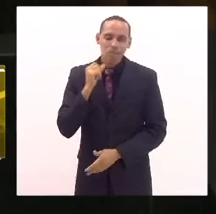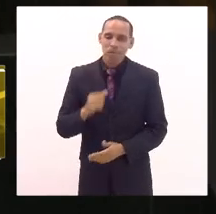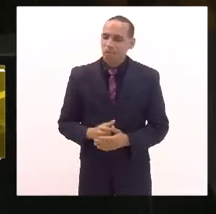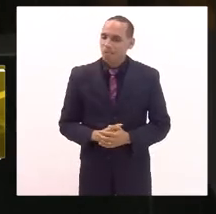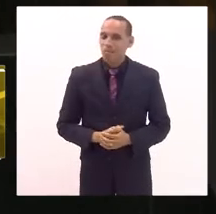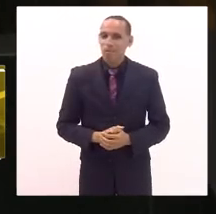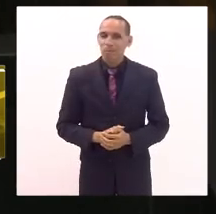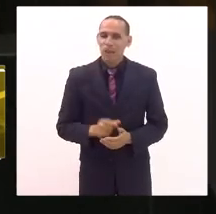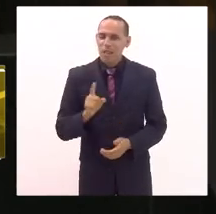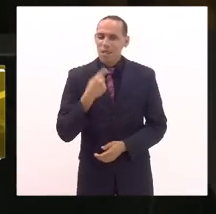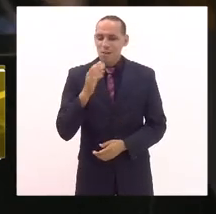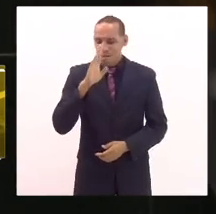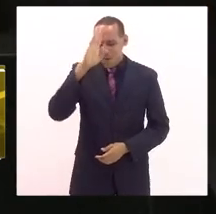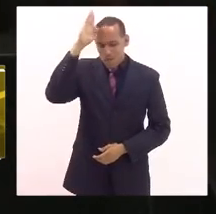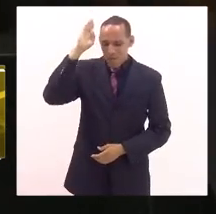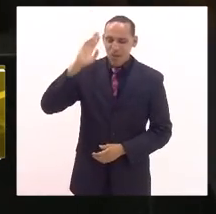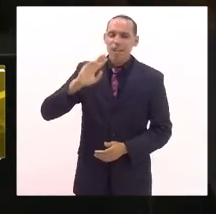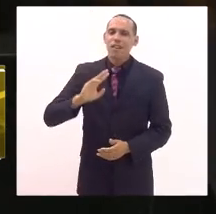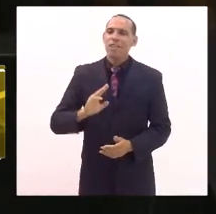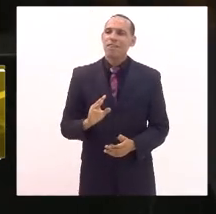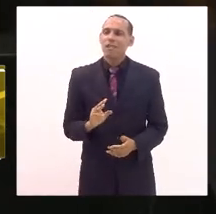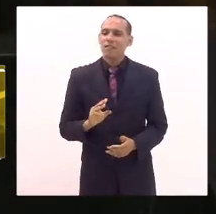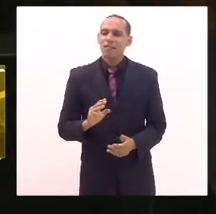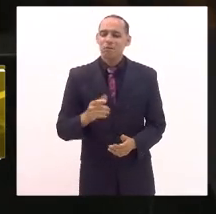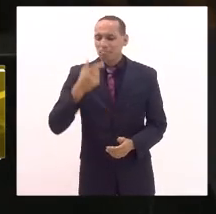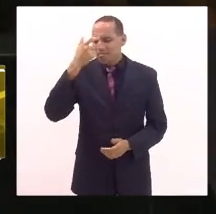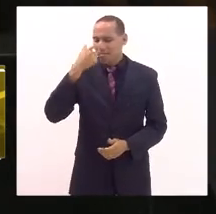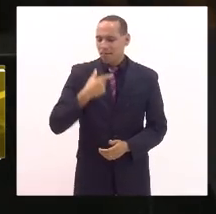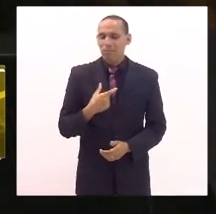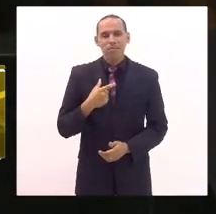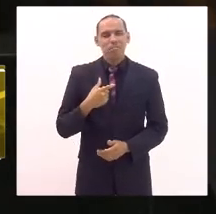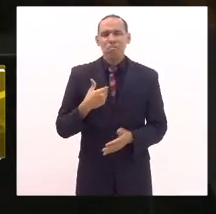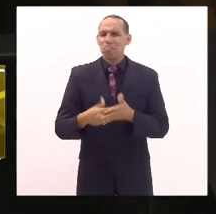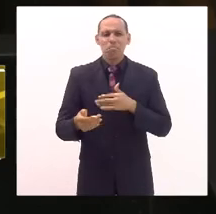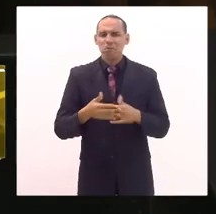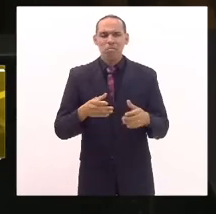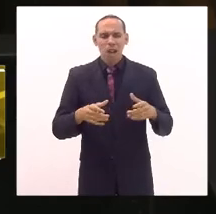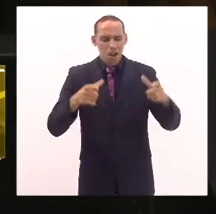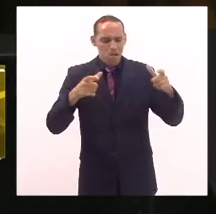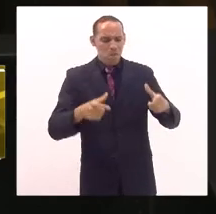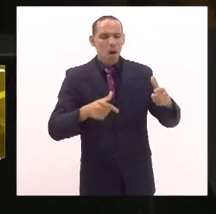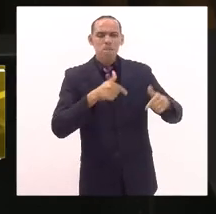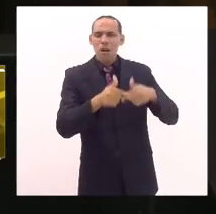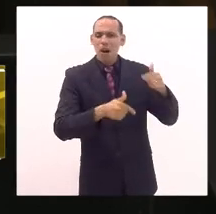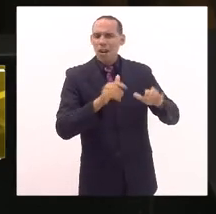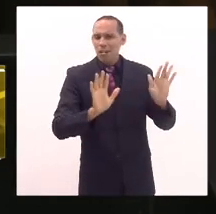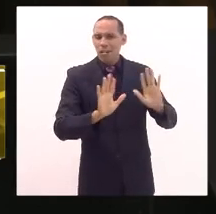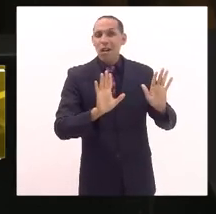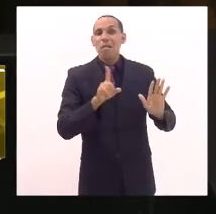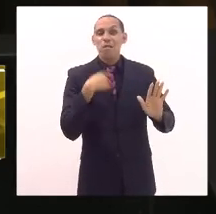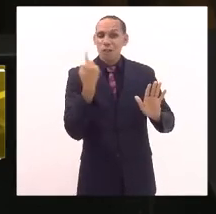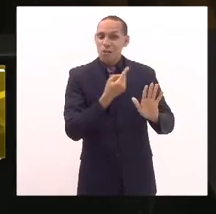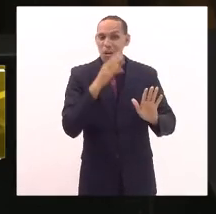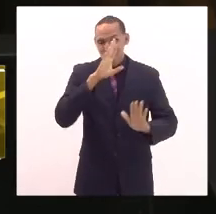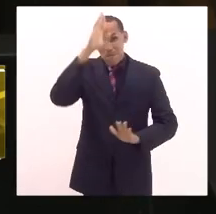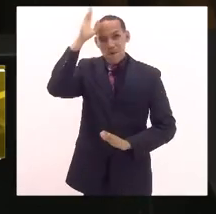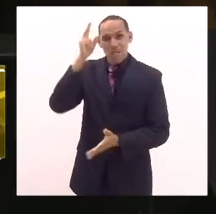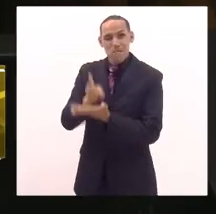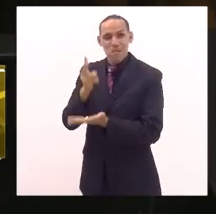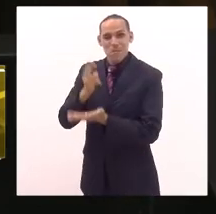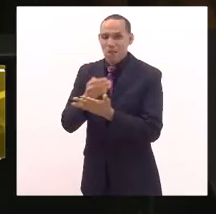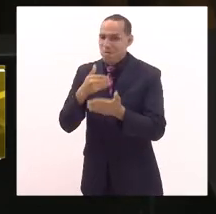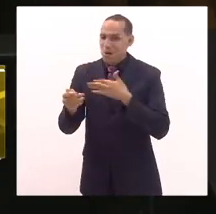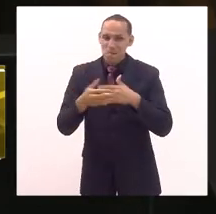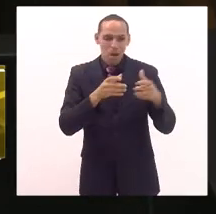de ser um bombeiro é que, mesmo não estando em um quartel e de serviço, continuamos sendo bombeiros, onde quer